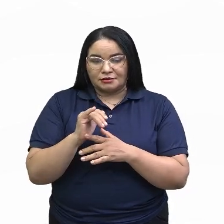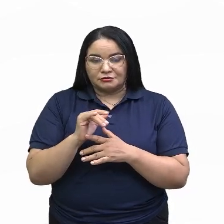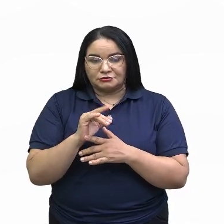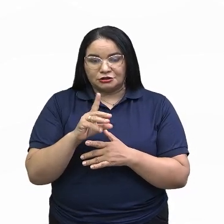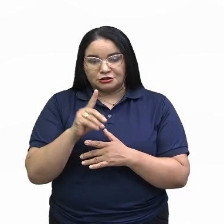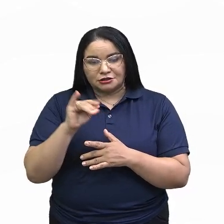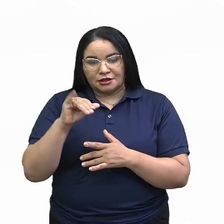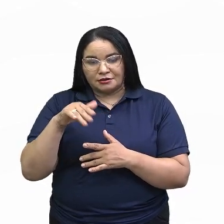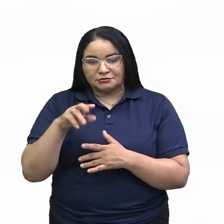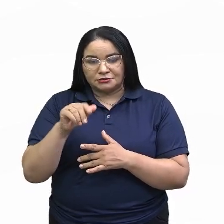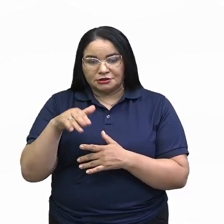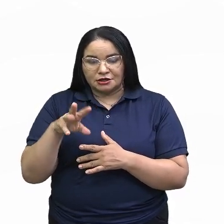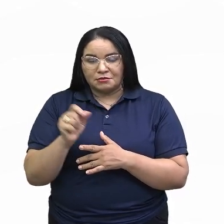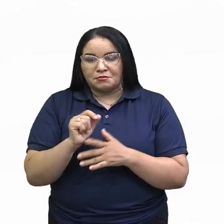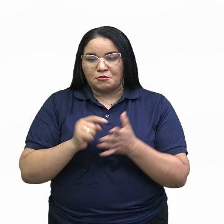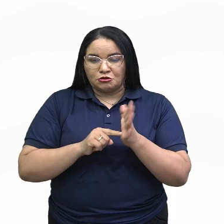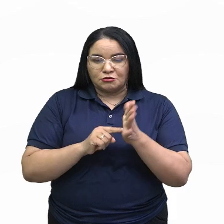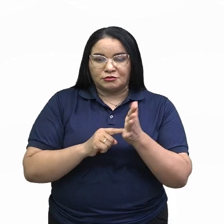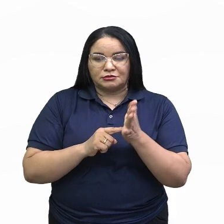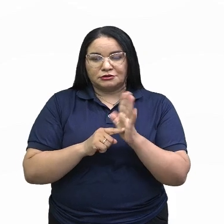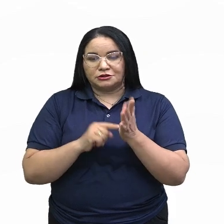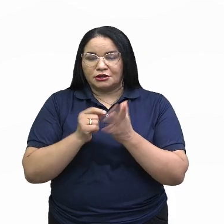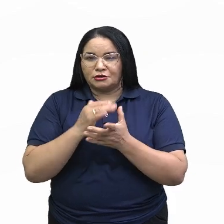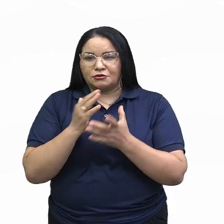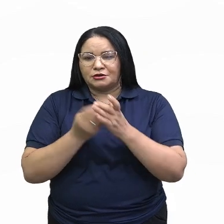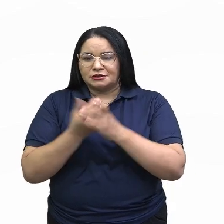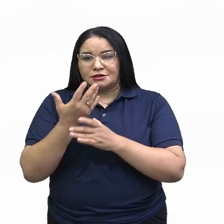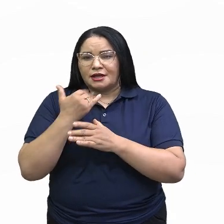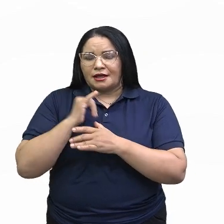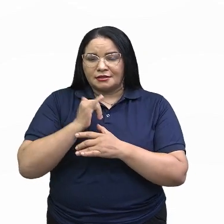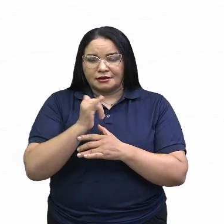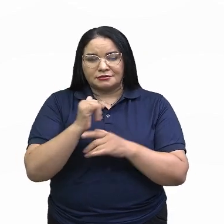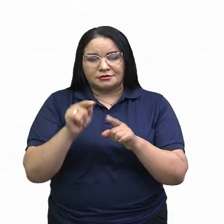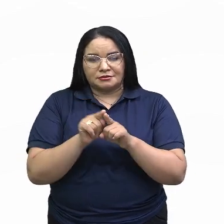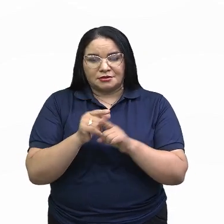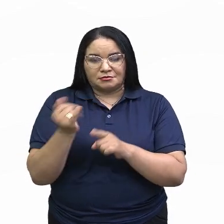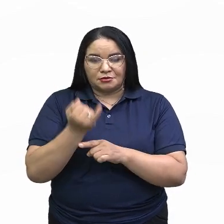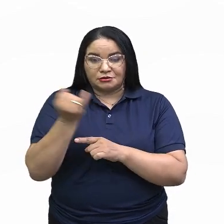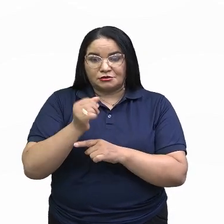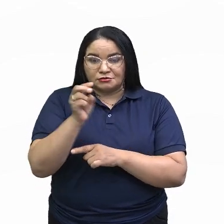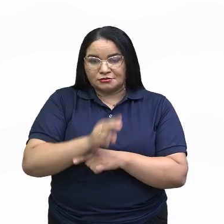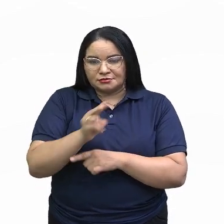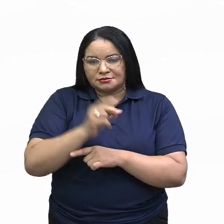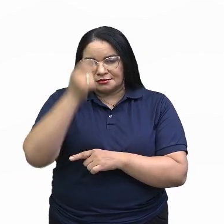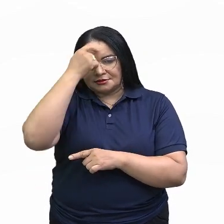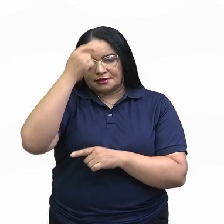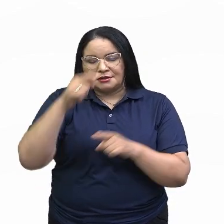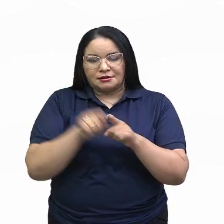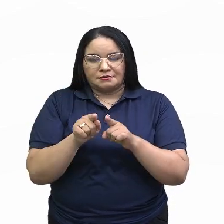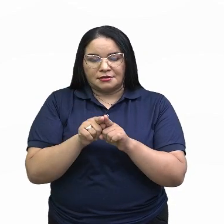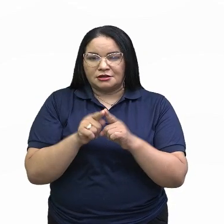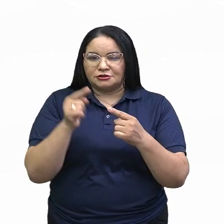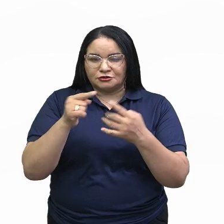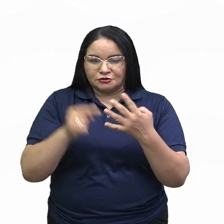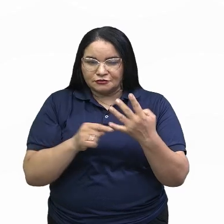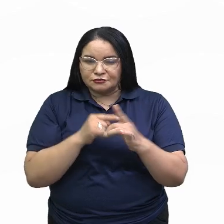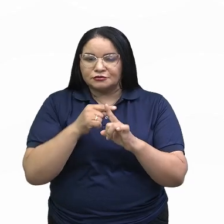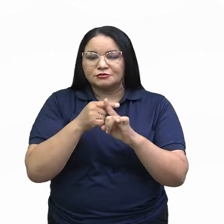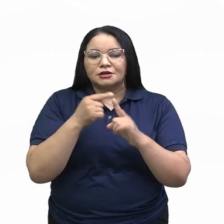eletrodinâmica, motores e geradores elétricos, importância do consumo consciente e suas